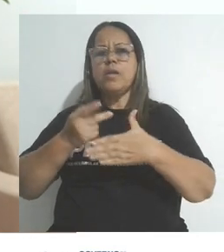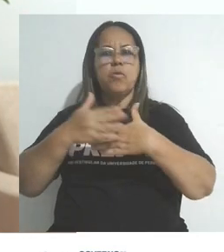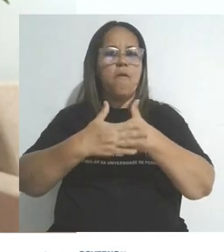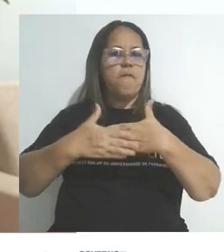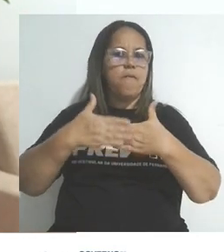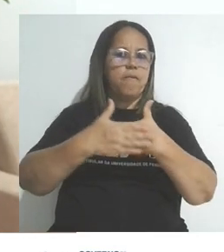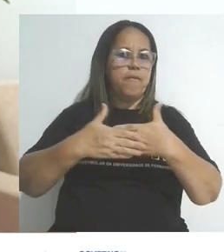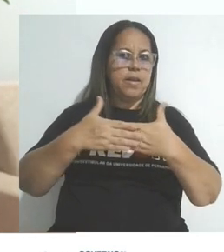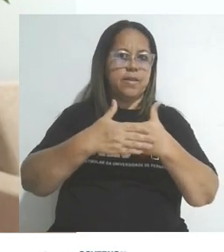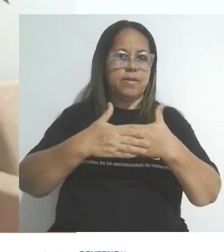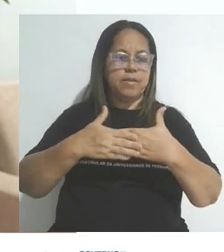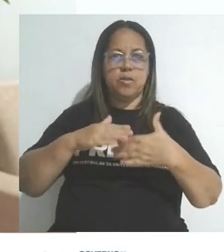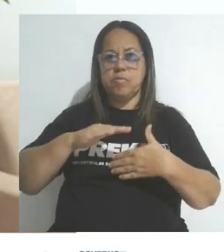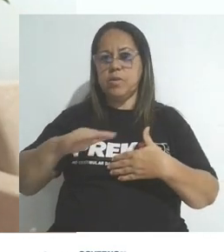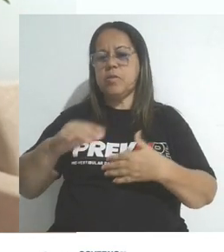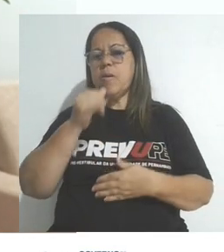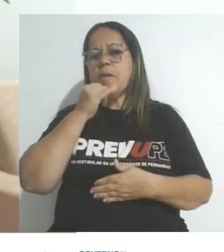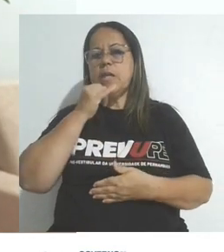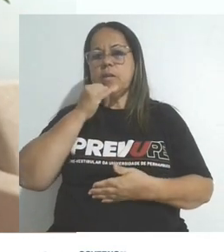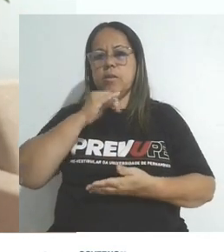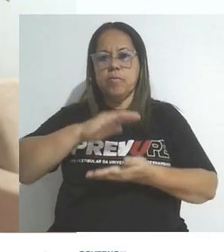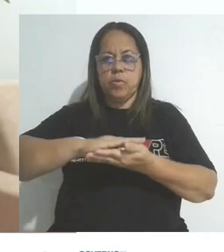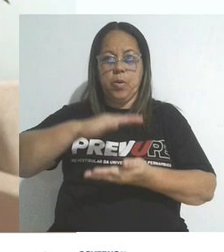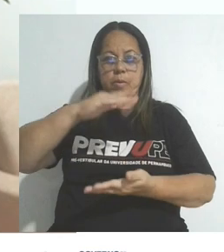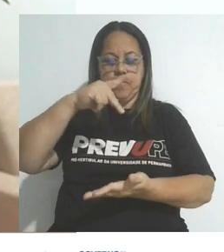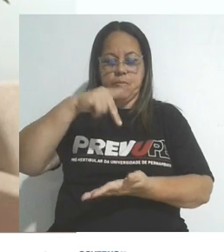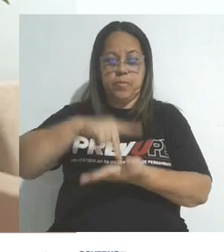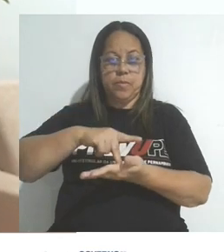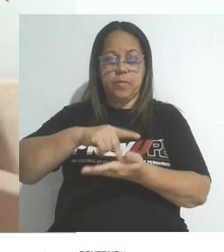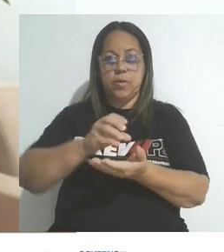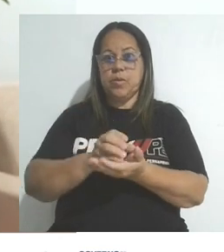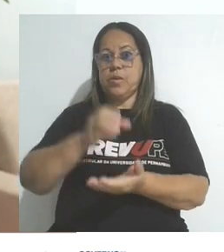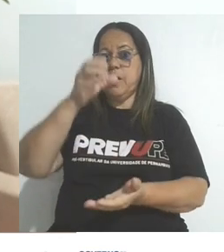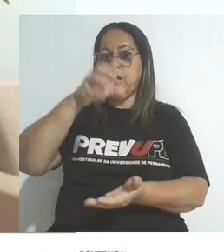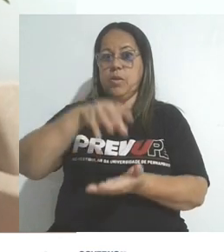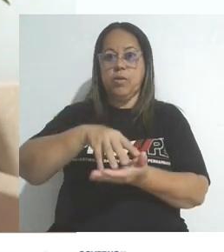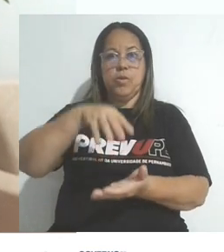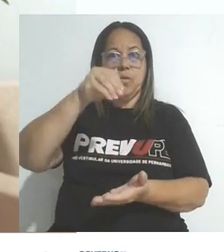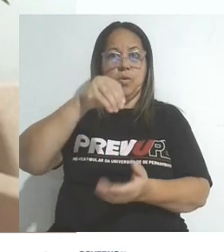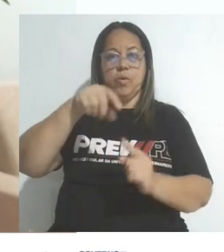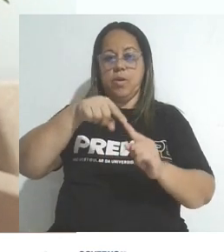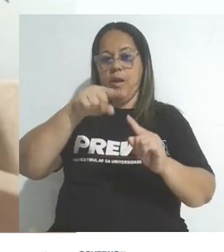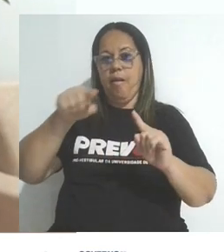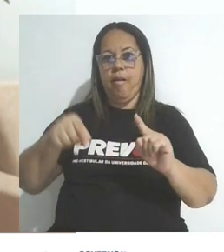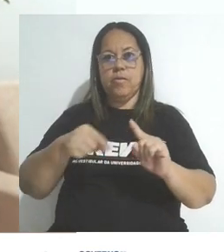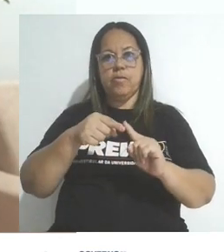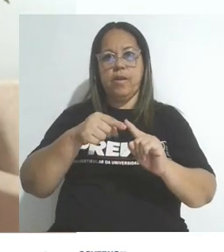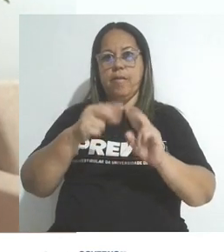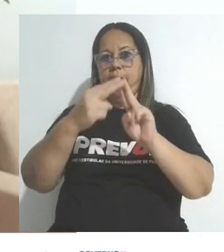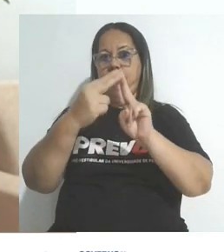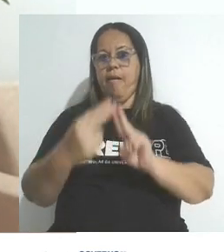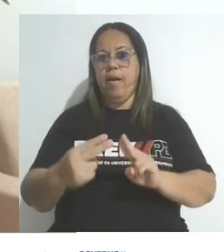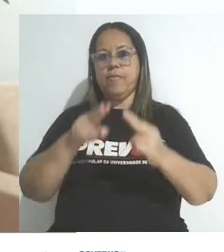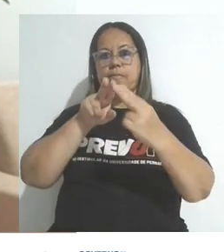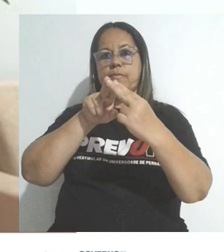planas. Por exemplo, o próprio prisma, o próprio cilindro, o cone, a esfera, a pirâmide,